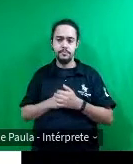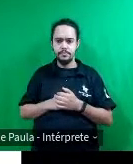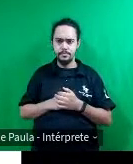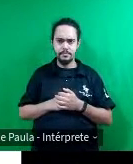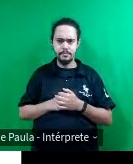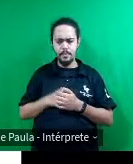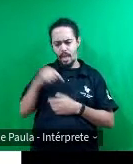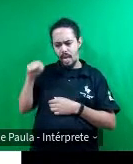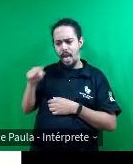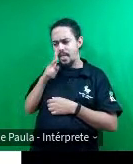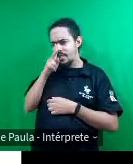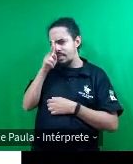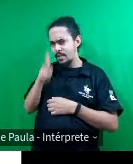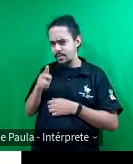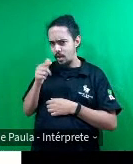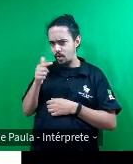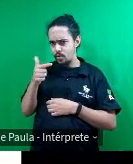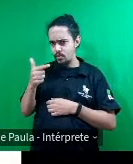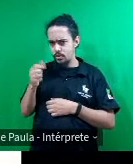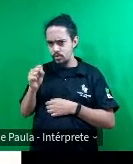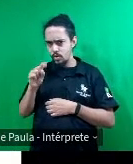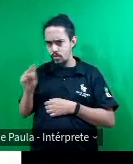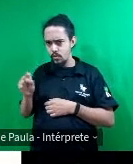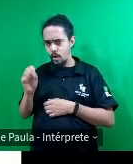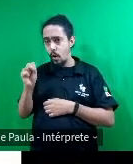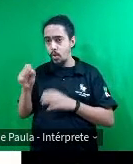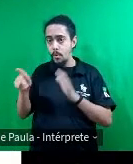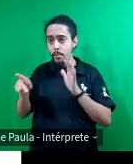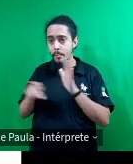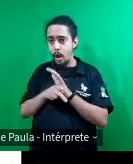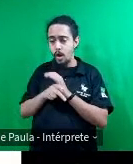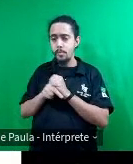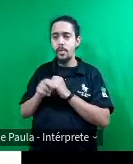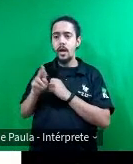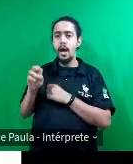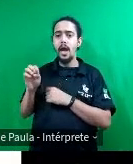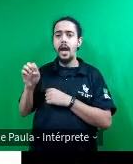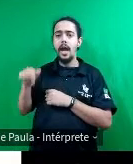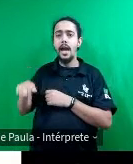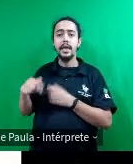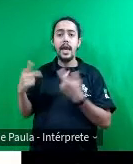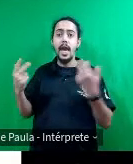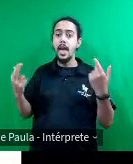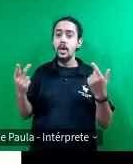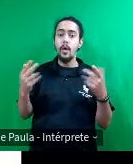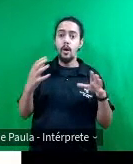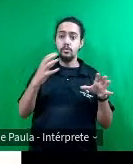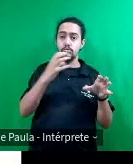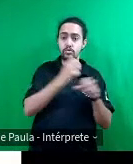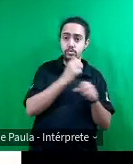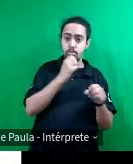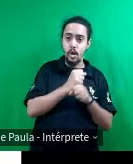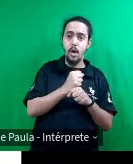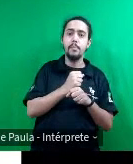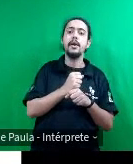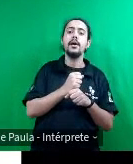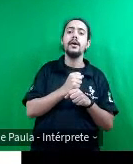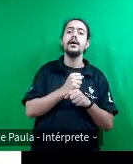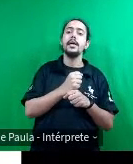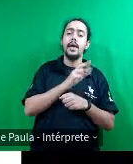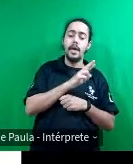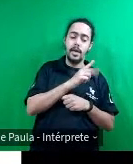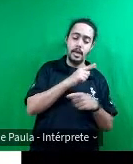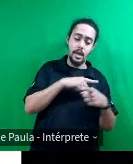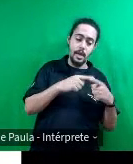tensão sobre o resistor equivalente é a mesma tensão que eu tenho sobre o R1, sobre o R2. Esse é o